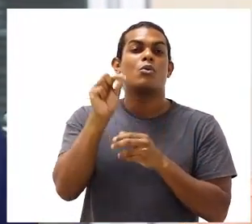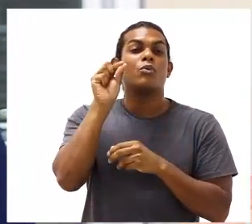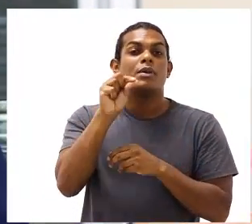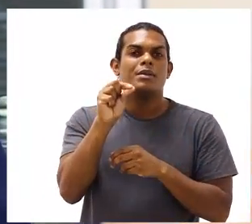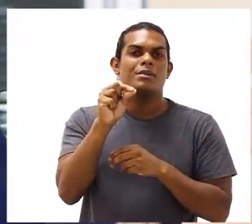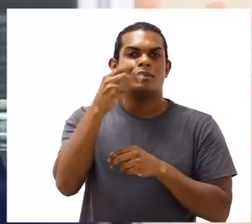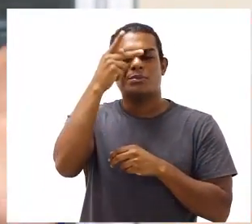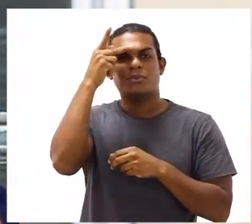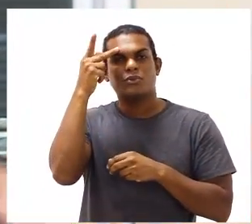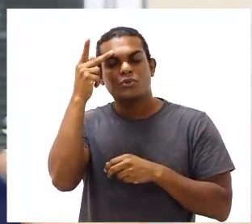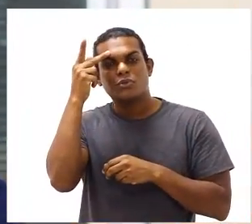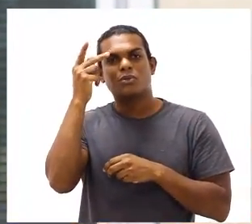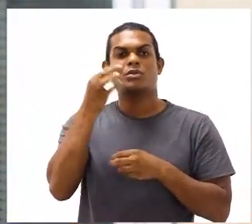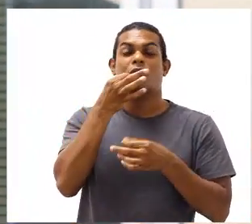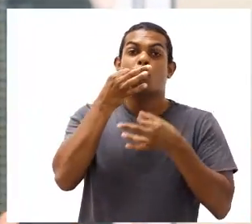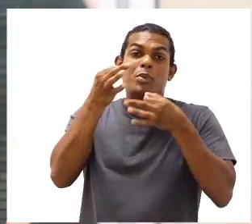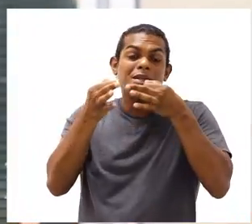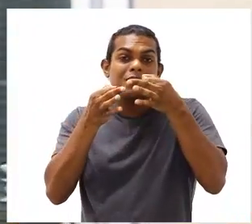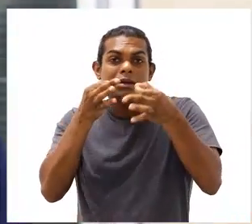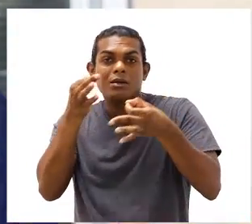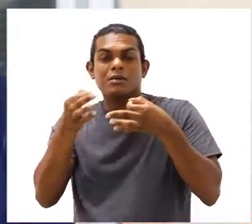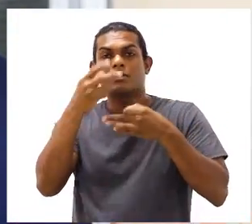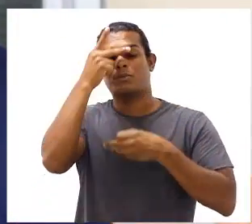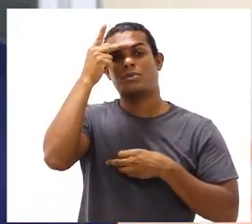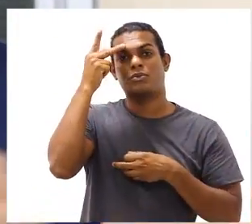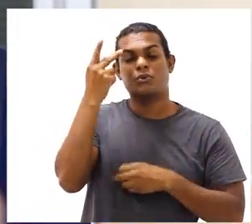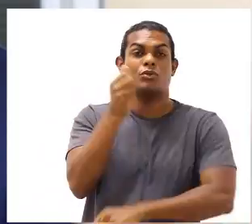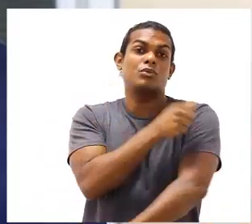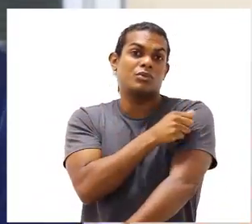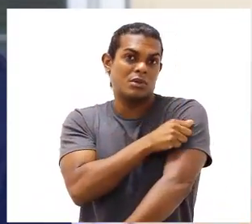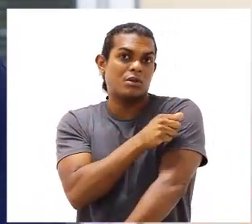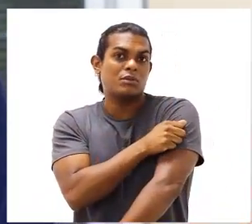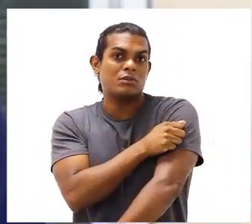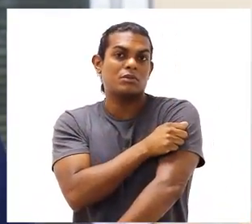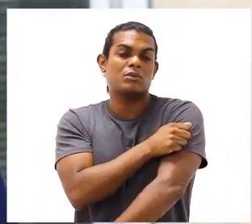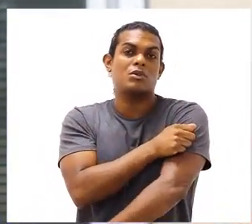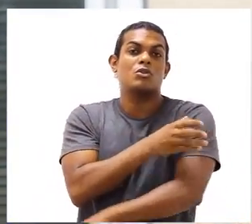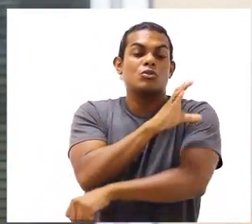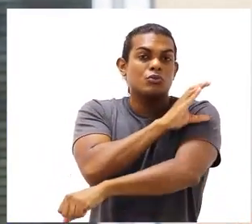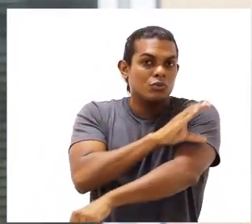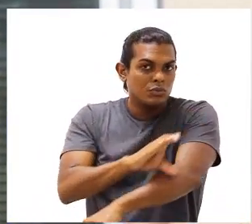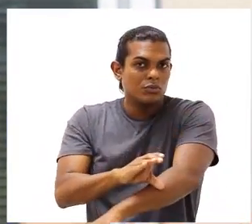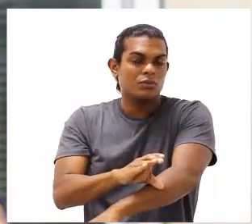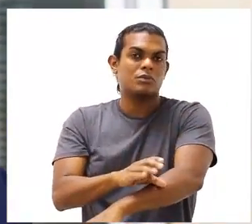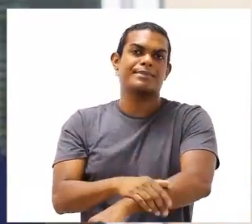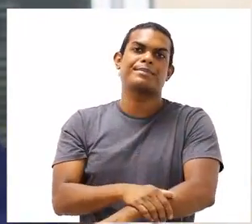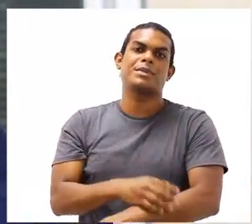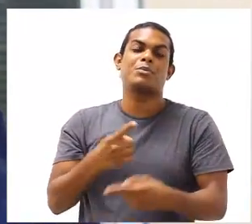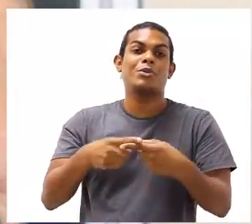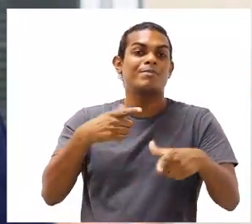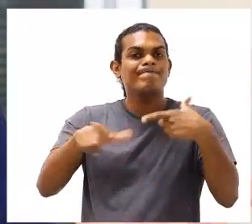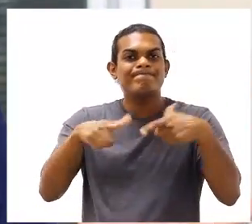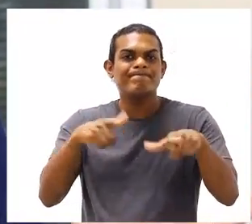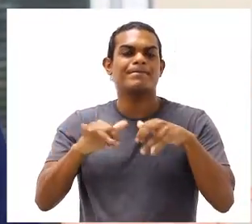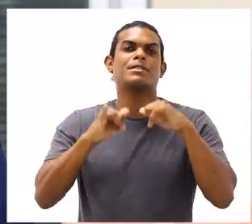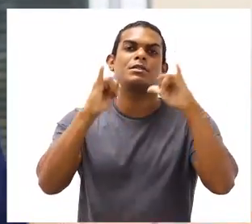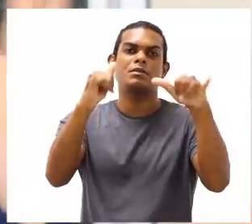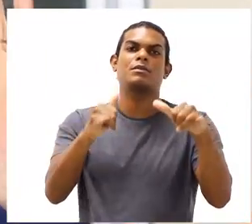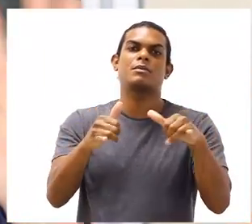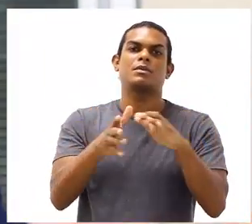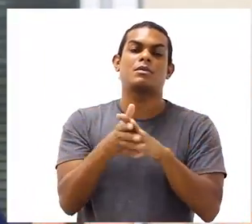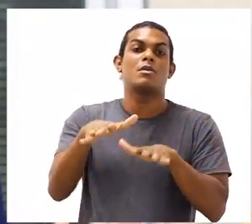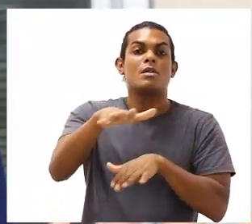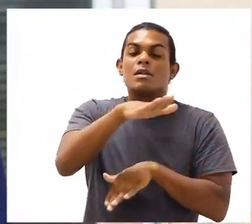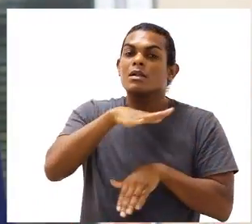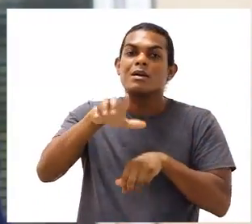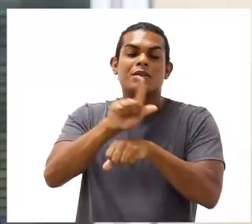curso? E aí tem ferramentas extremamente interessantes. Estou trabalhando com informação. Então é uma área sem limite. A área de